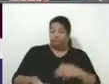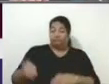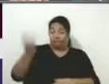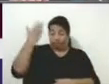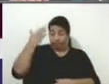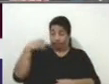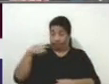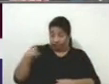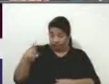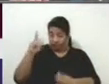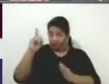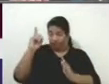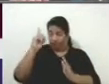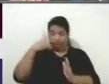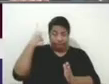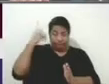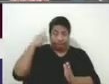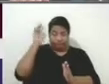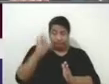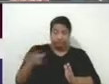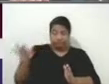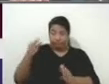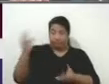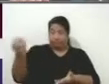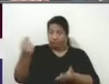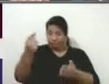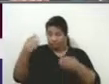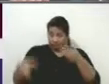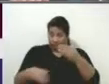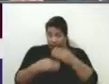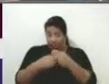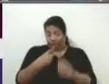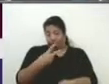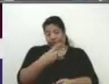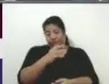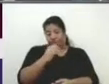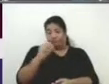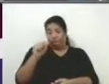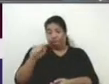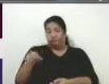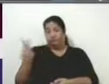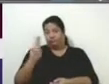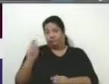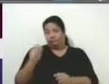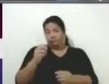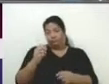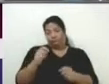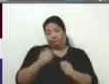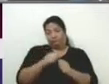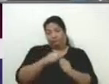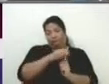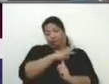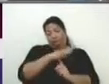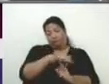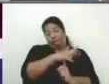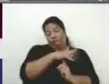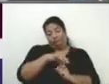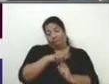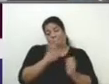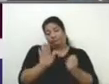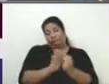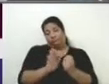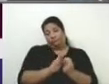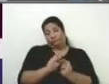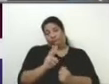destinou uma emenda para um município de 200 mil reais. Era para fazer uma praça no bairro chamado Vista Linda. Para quem não